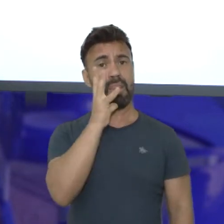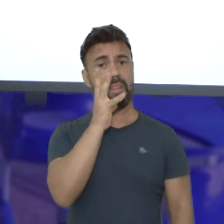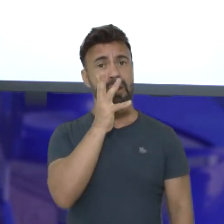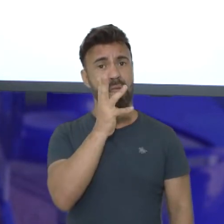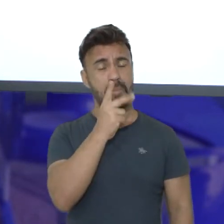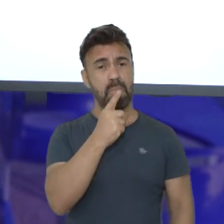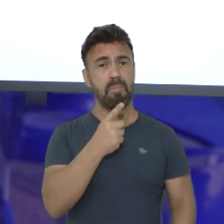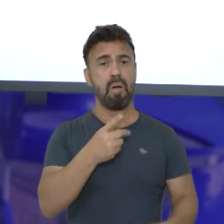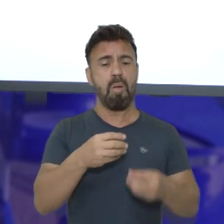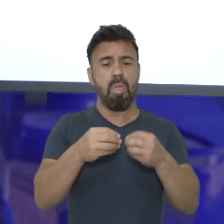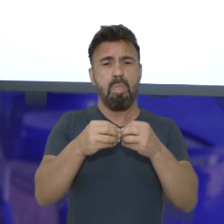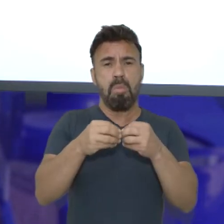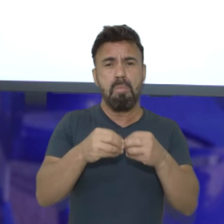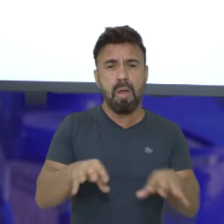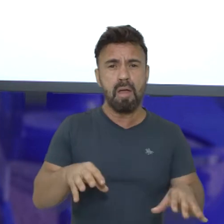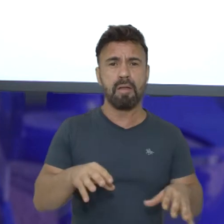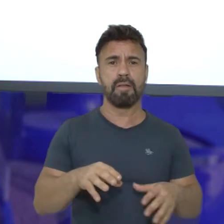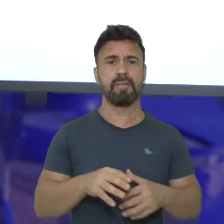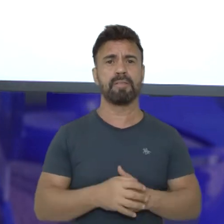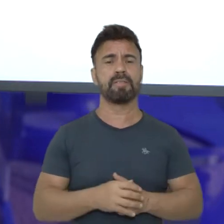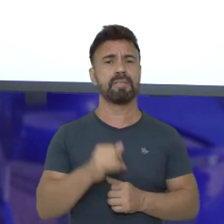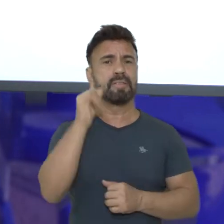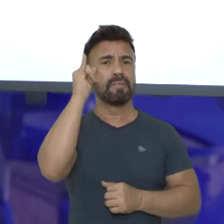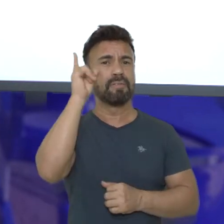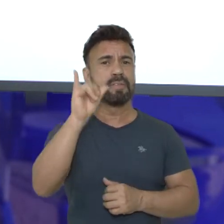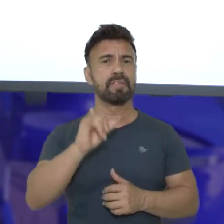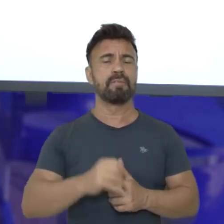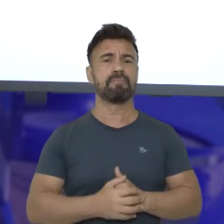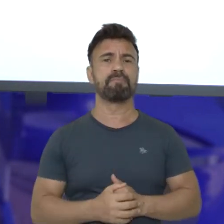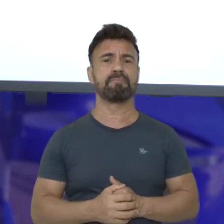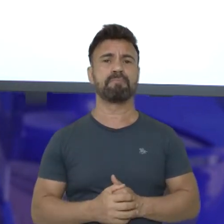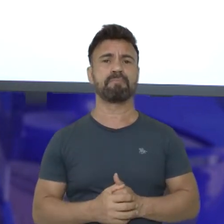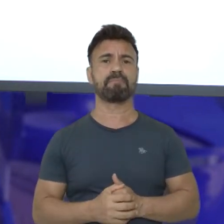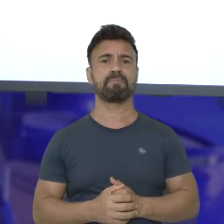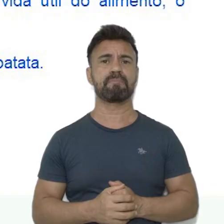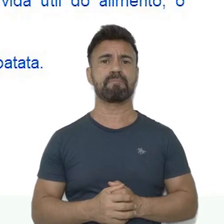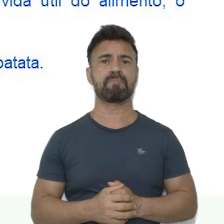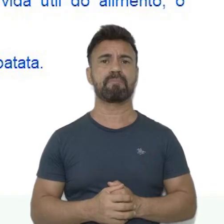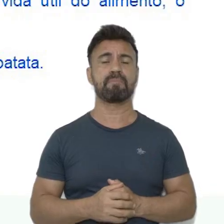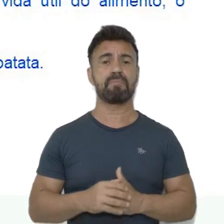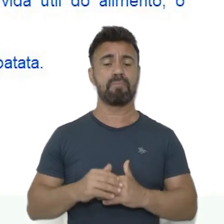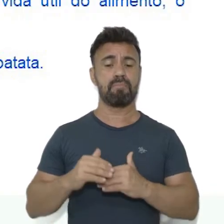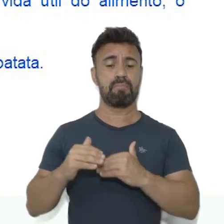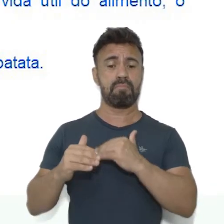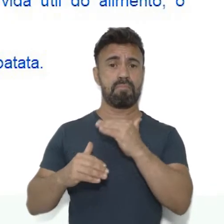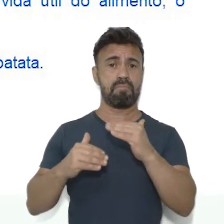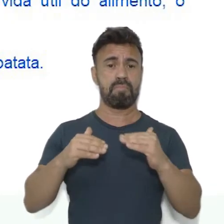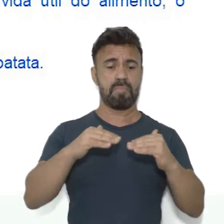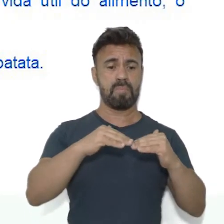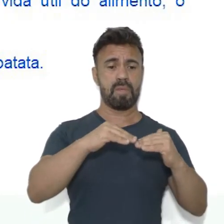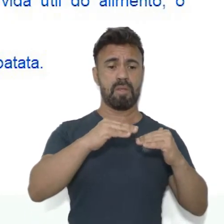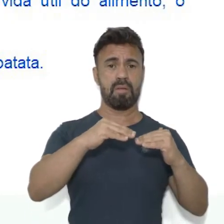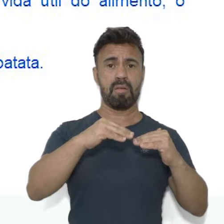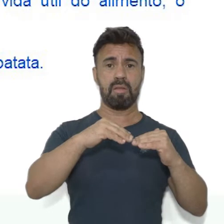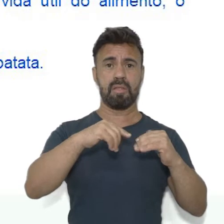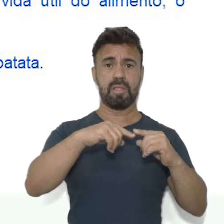começar a amadurecer e não apodrecer, né, digamos assim. Esse processo de radiação, de